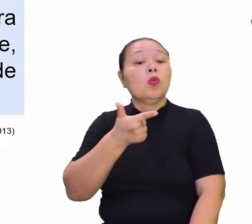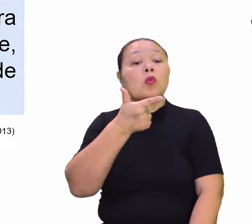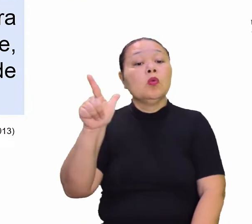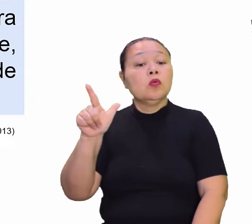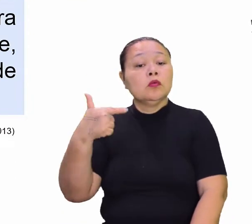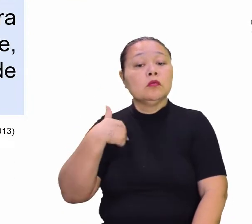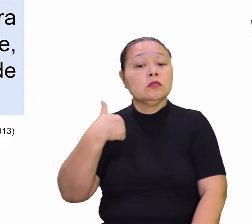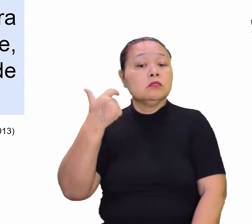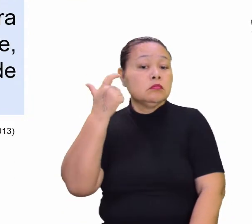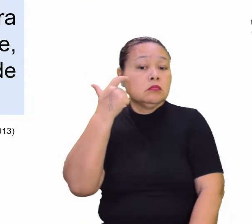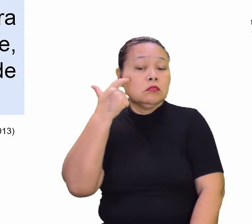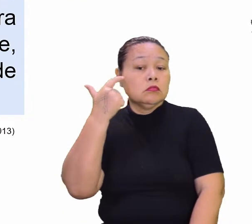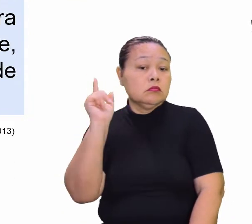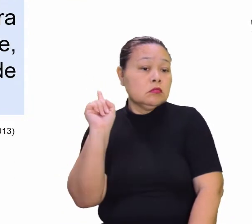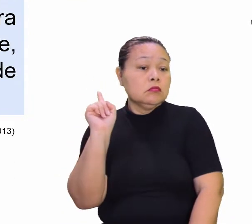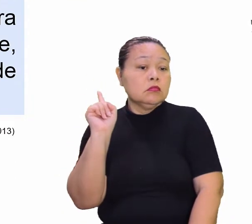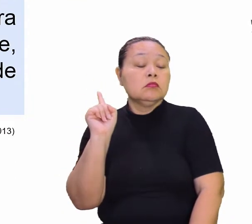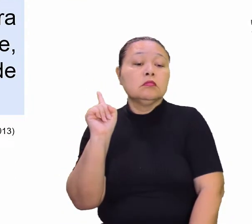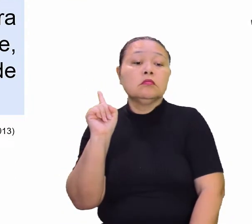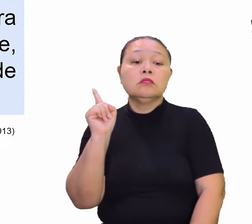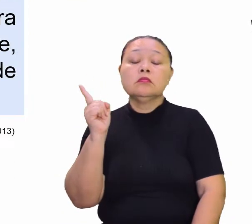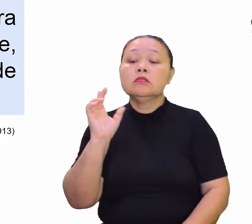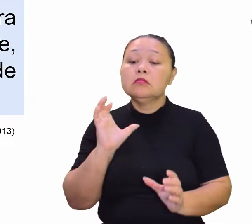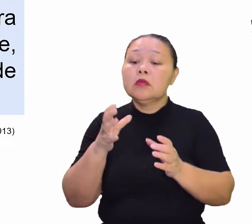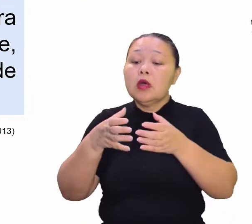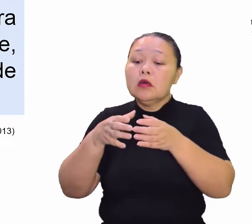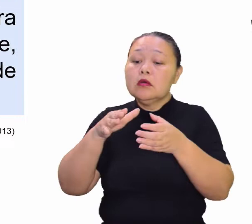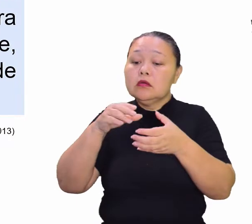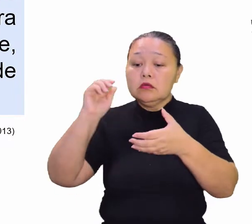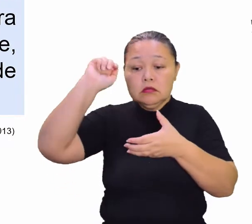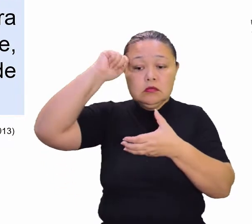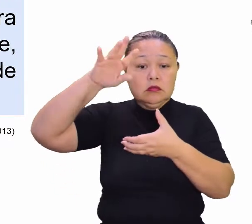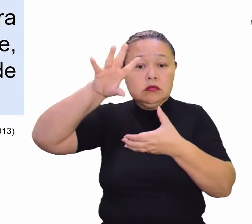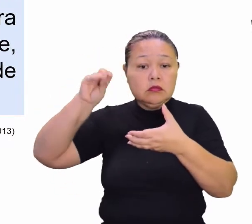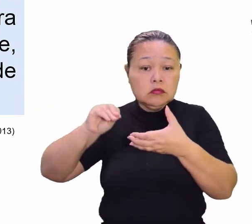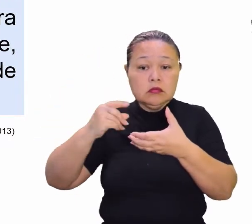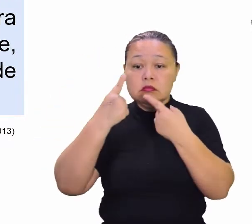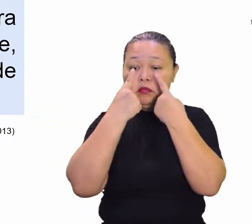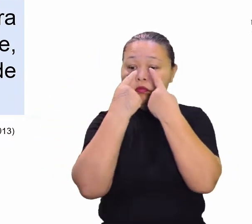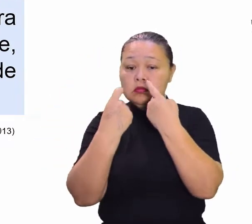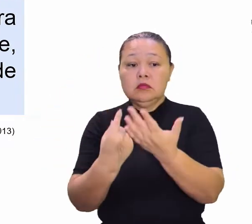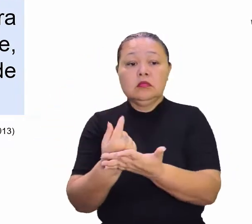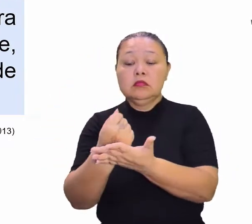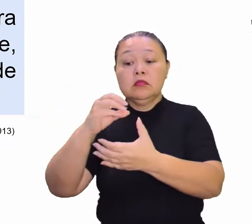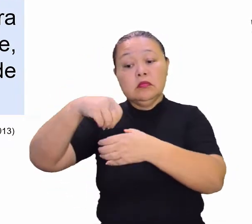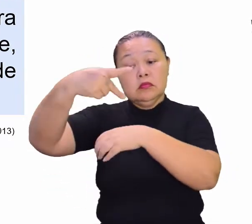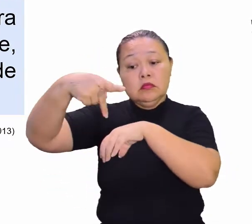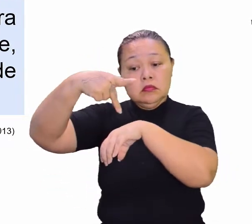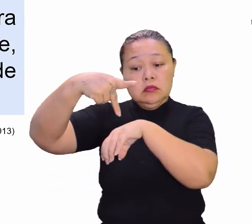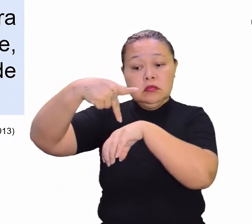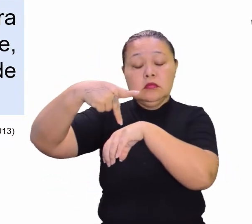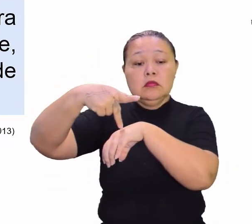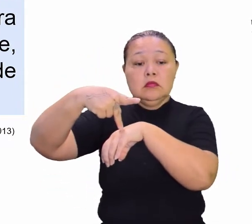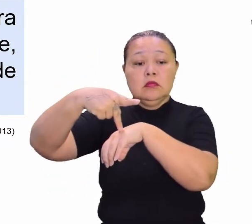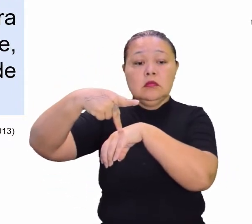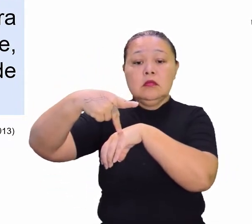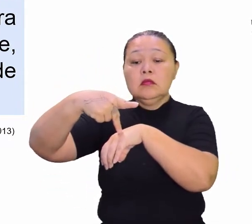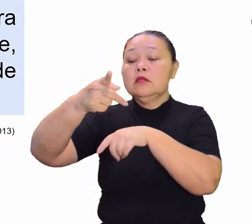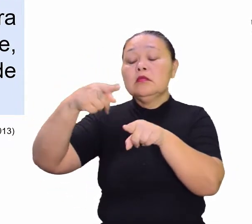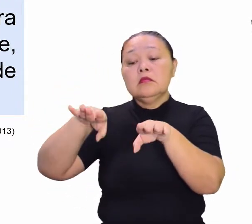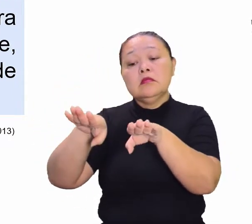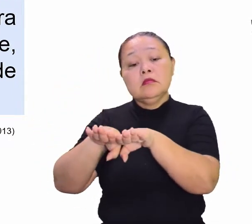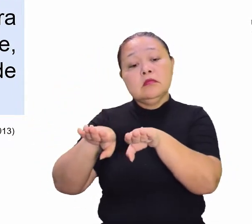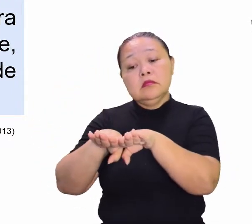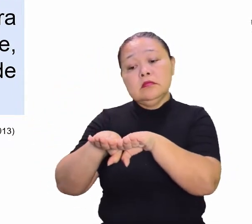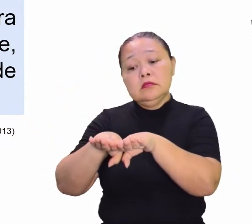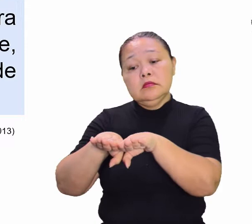Outro aspecto que a gente tem que considerar é a colaboração das elites africanas com o interesse do capital estrangeiro. Então, também essa